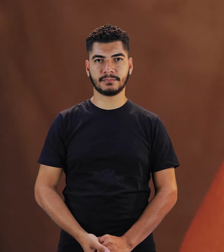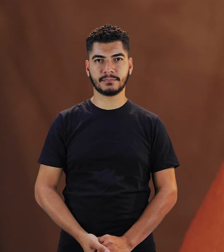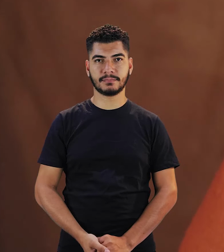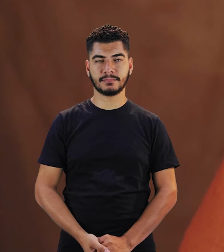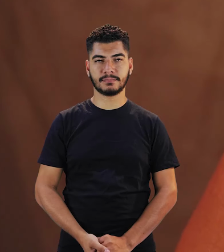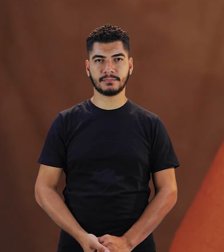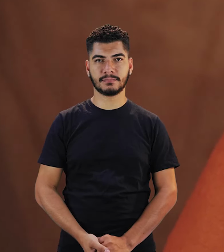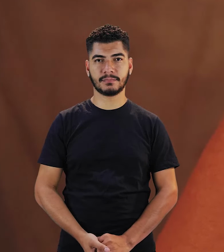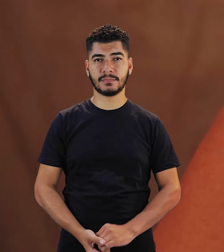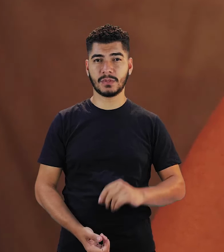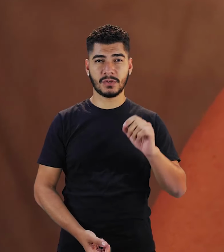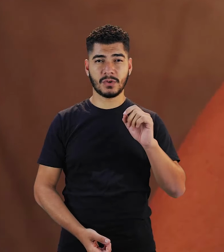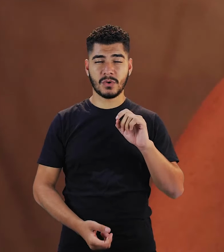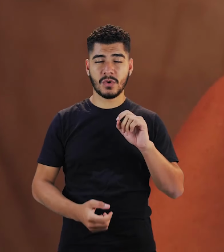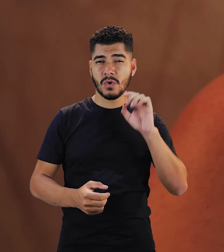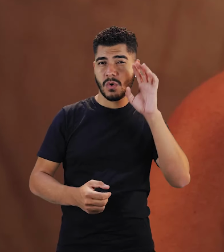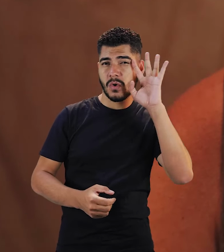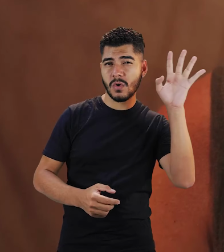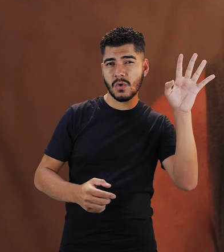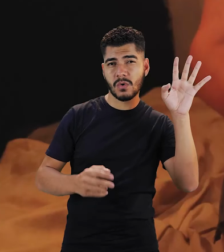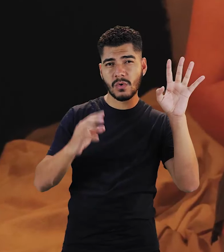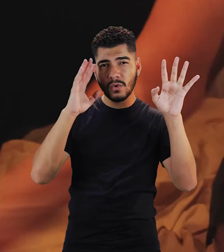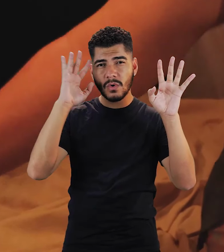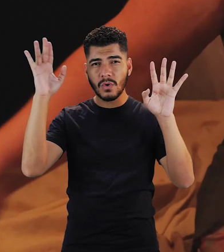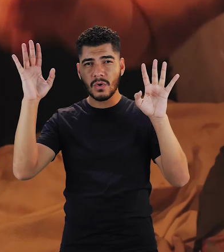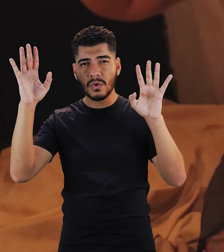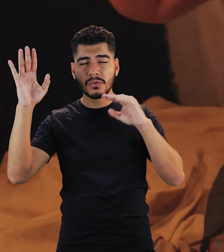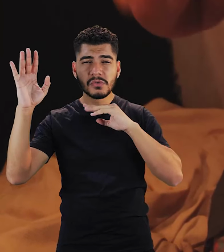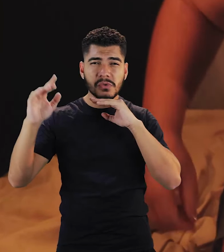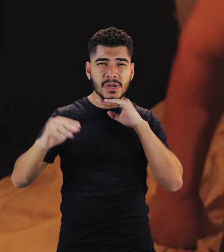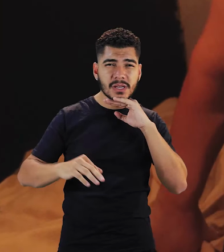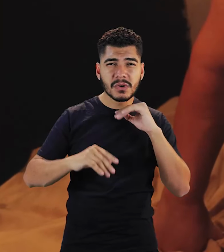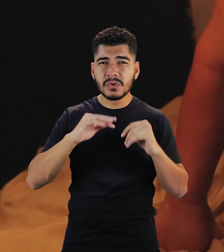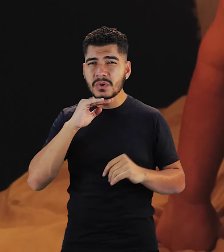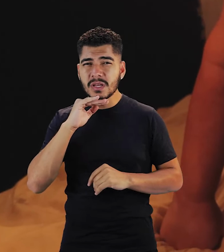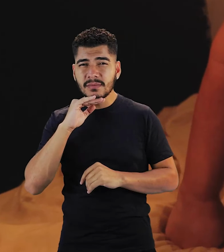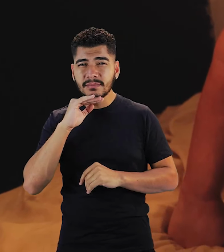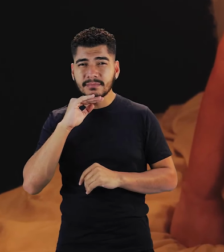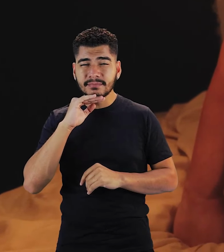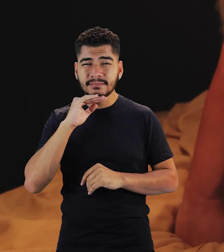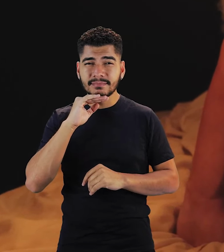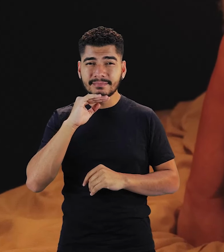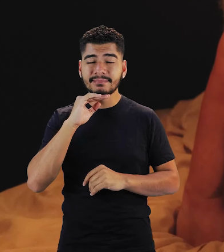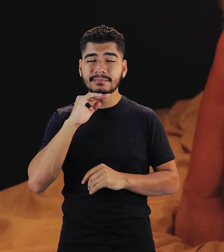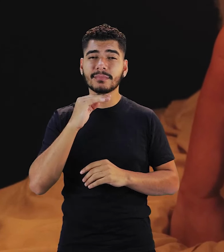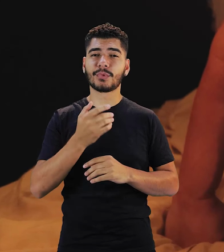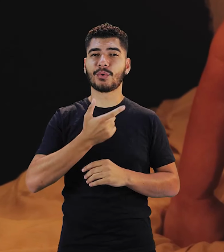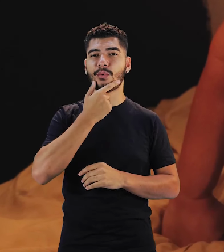E de sonho ruim em sonho ruim, o homem é que desaparece.